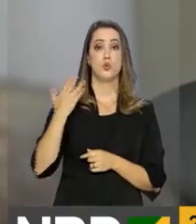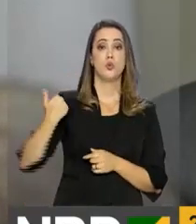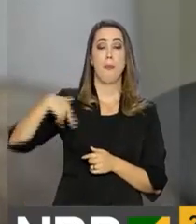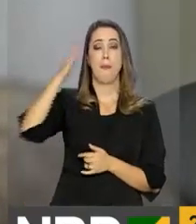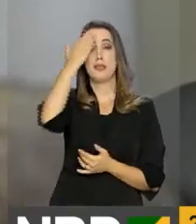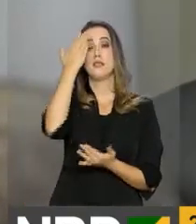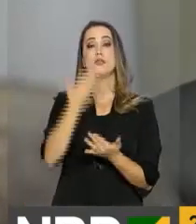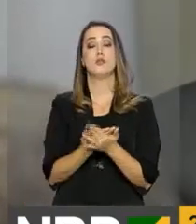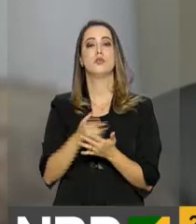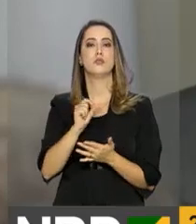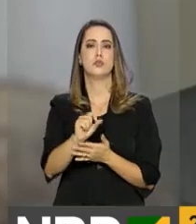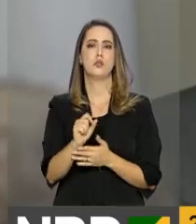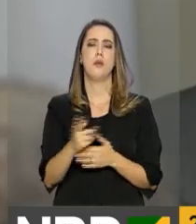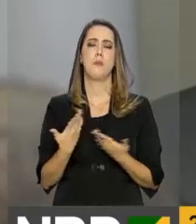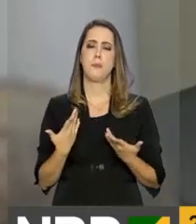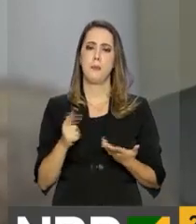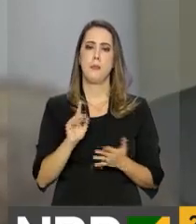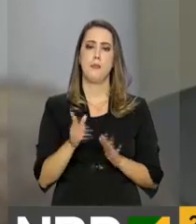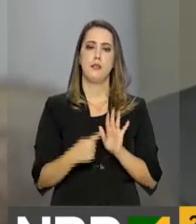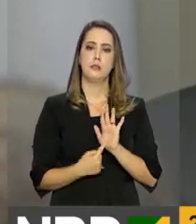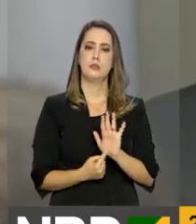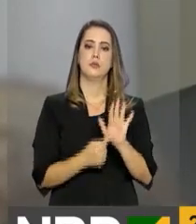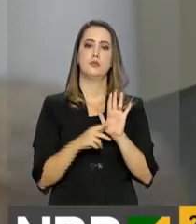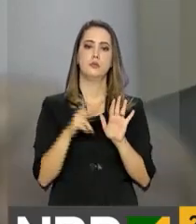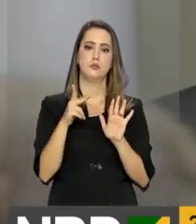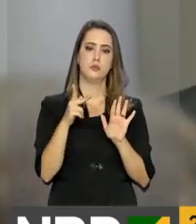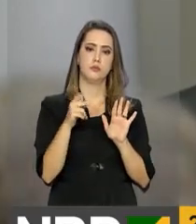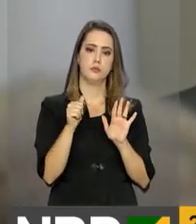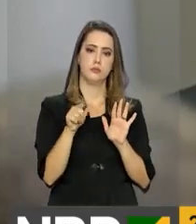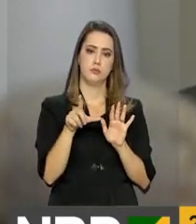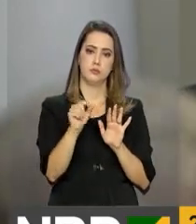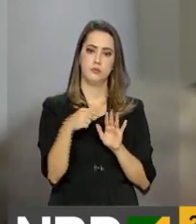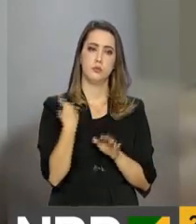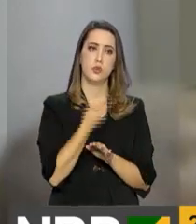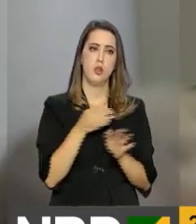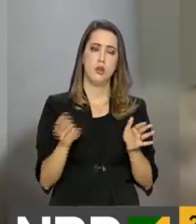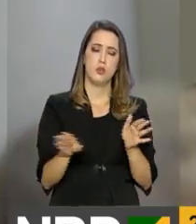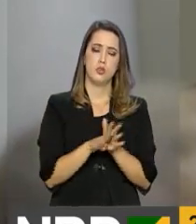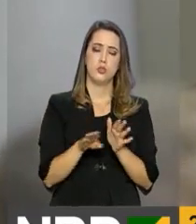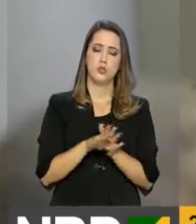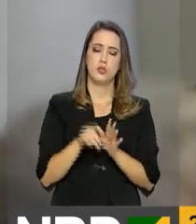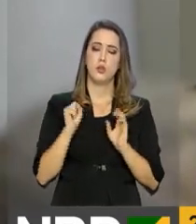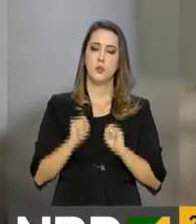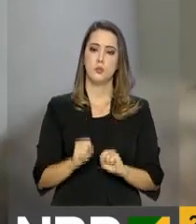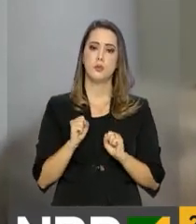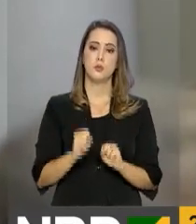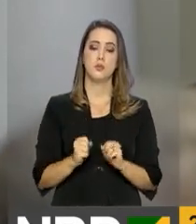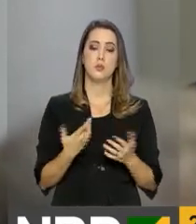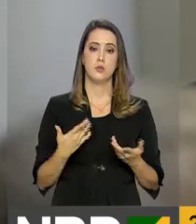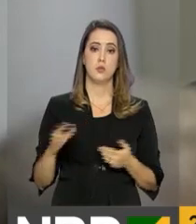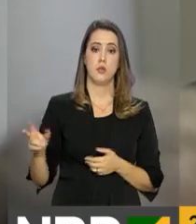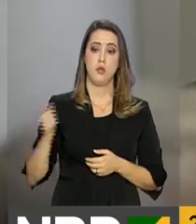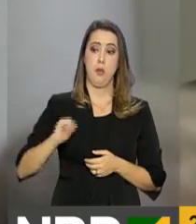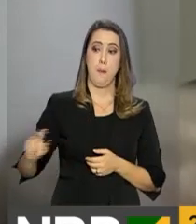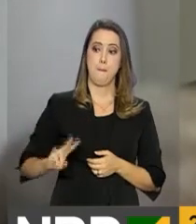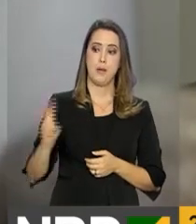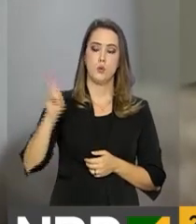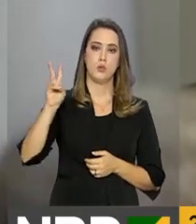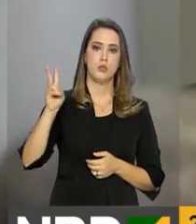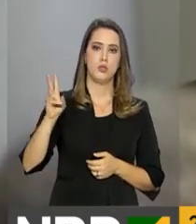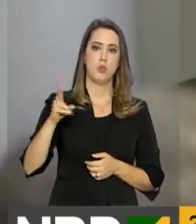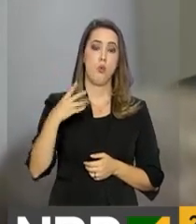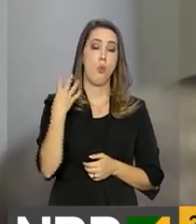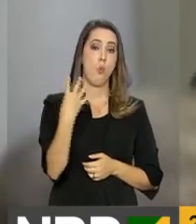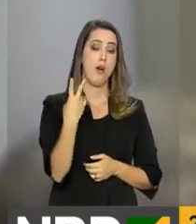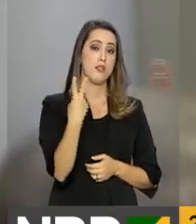e da credibilidade. Como apontou também o Paulo, quando nós chegamos ao poder, a Bolsa atingia um pique de 42 mil